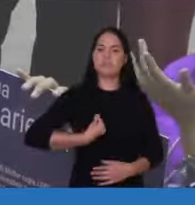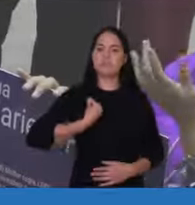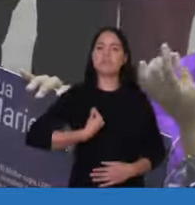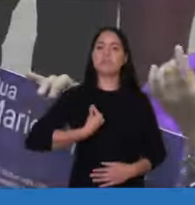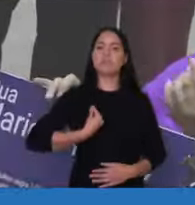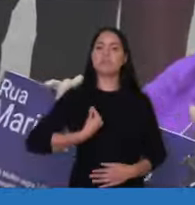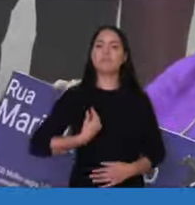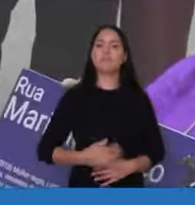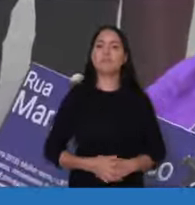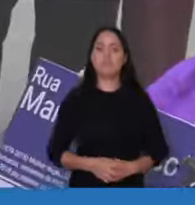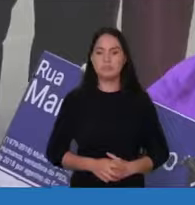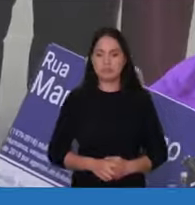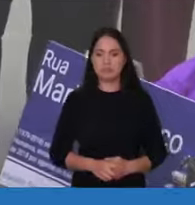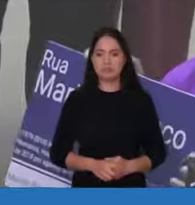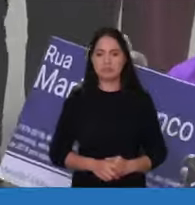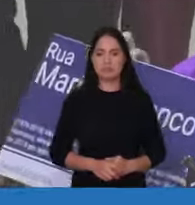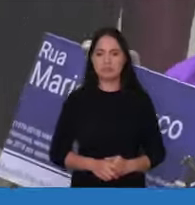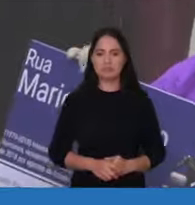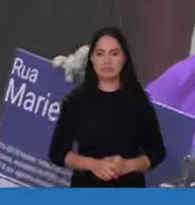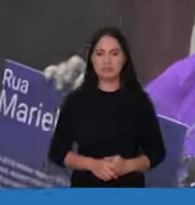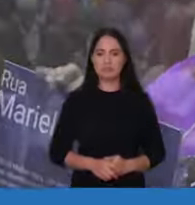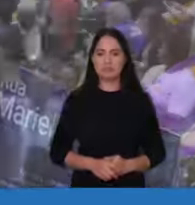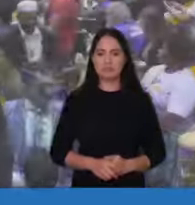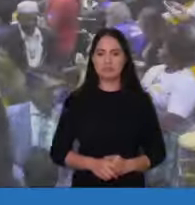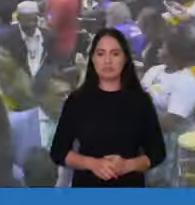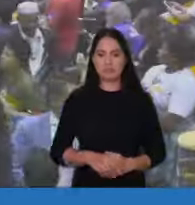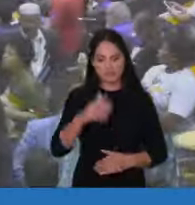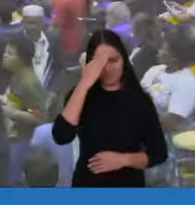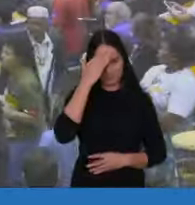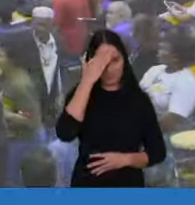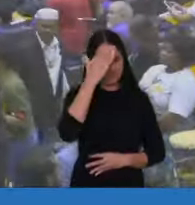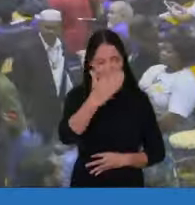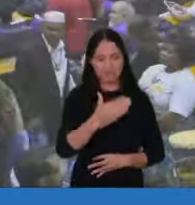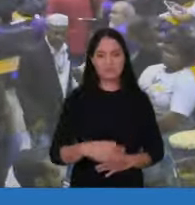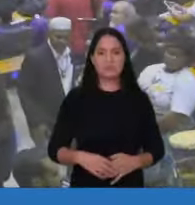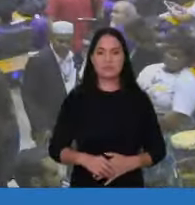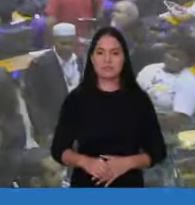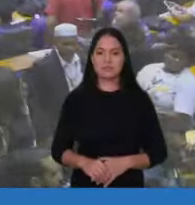Presente. Muito obrigada. Muito obrigada.